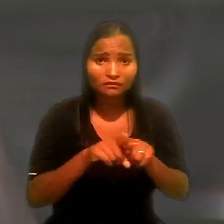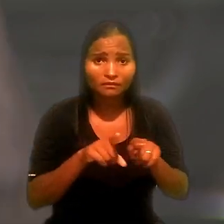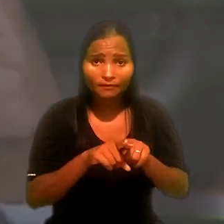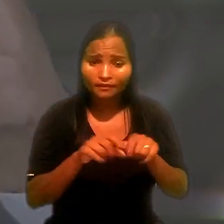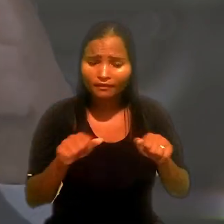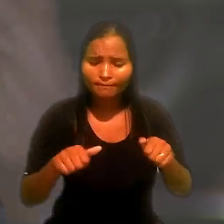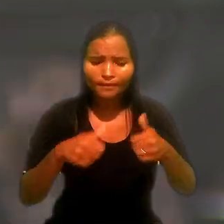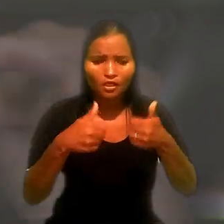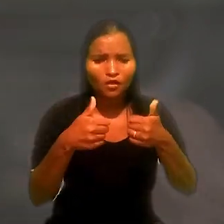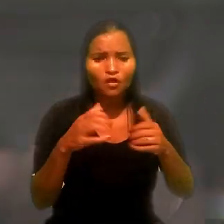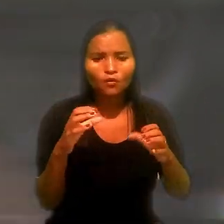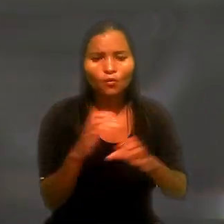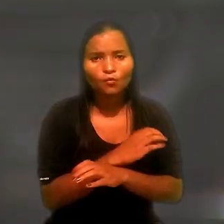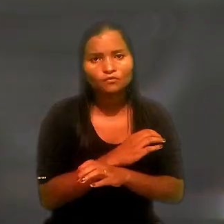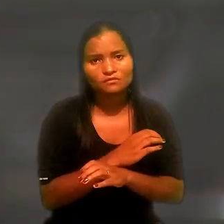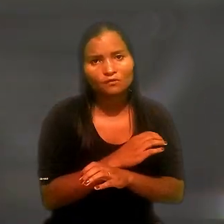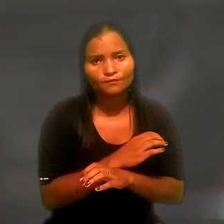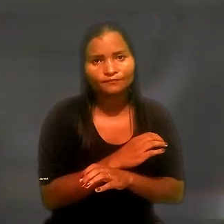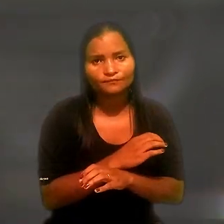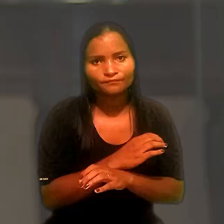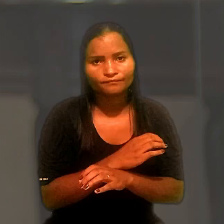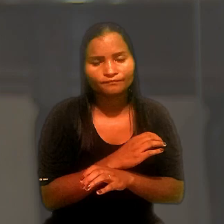e fruto da melhor conclusão.